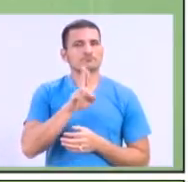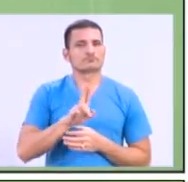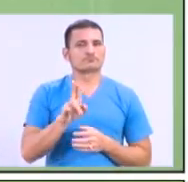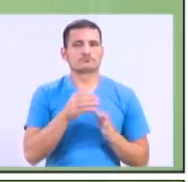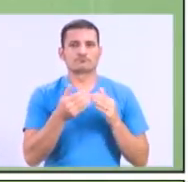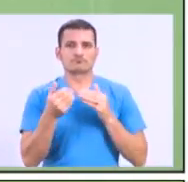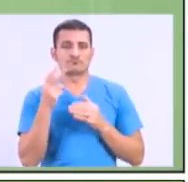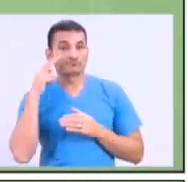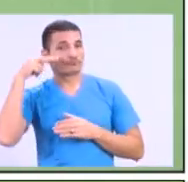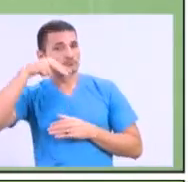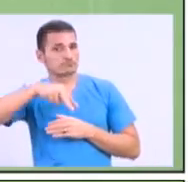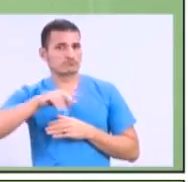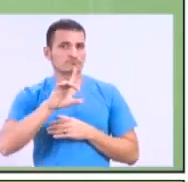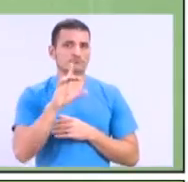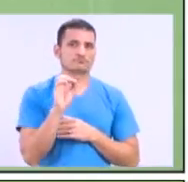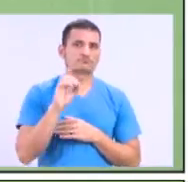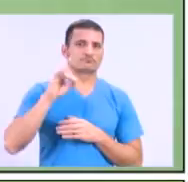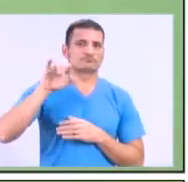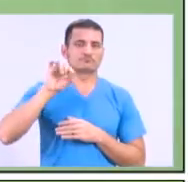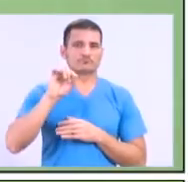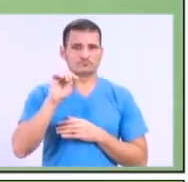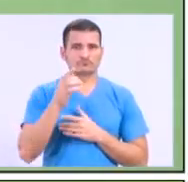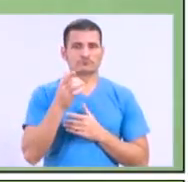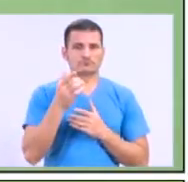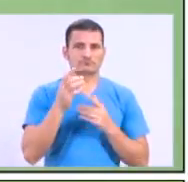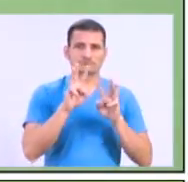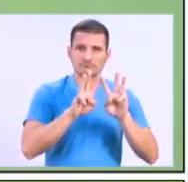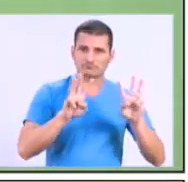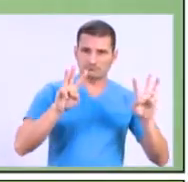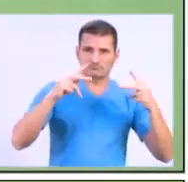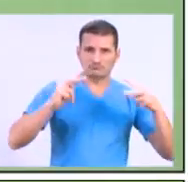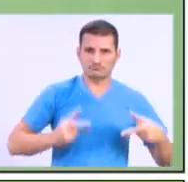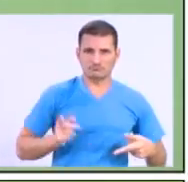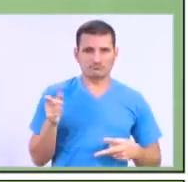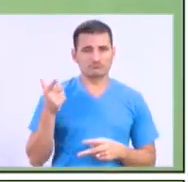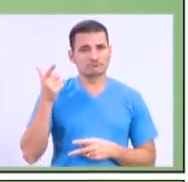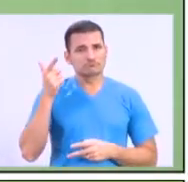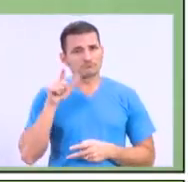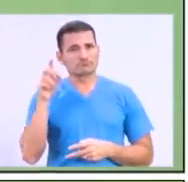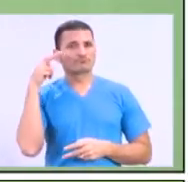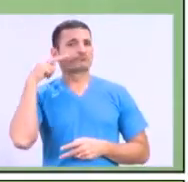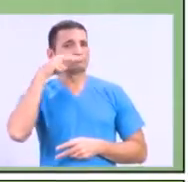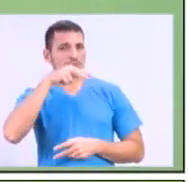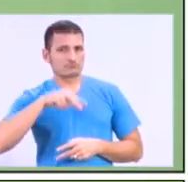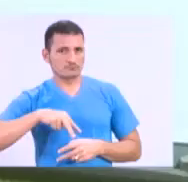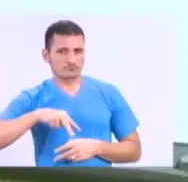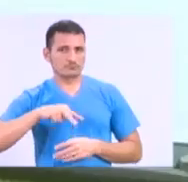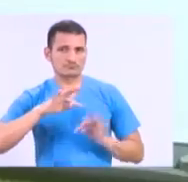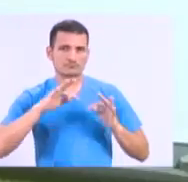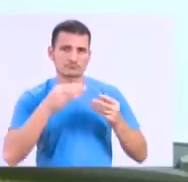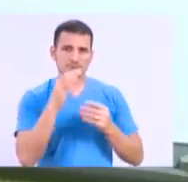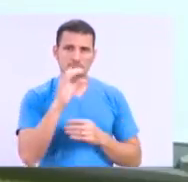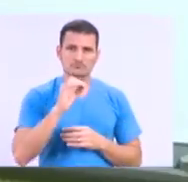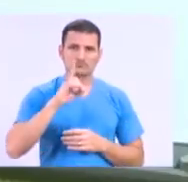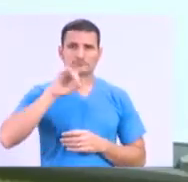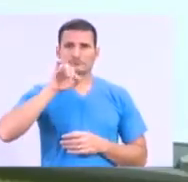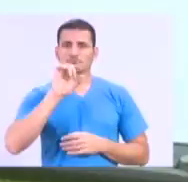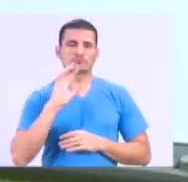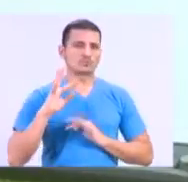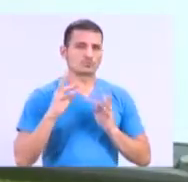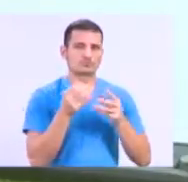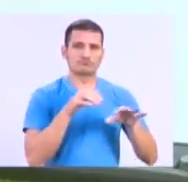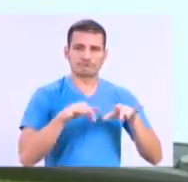ver o código-fonte do meu site HTML, ele vai conseguir observar todo o meu código, tudo que foi